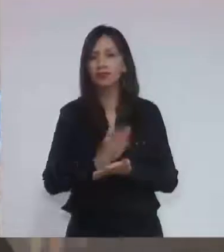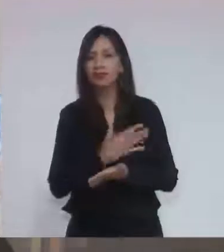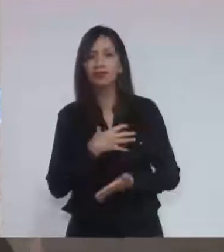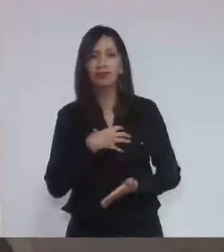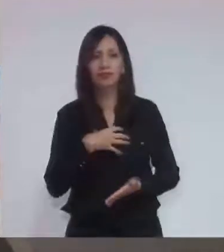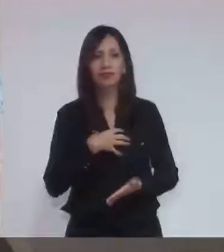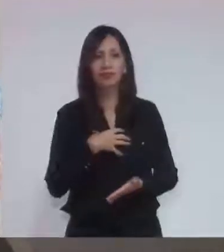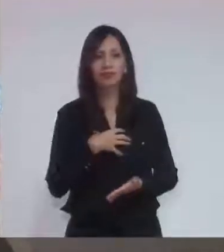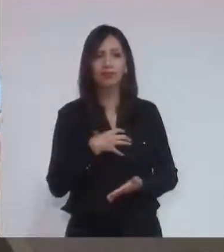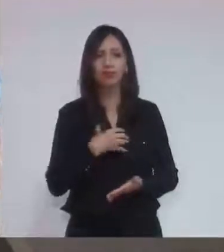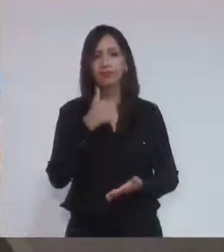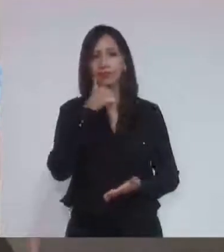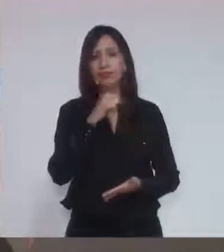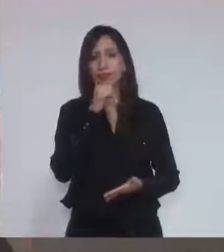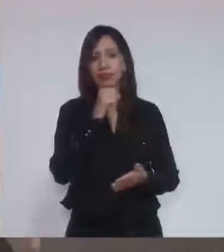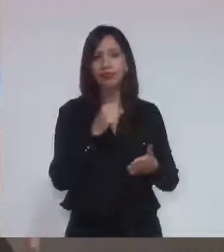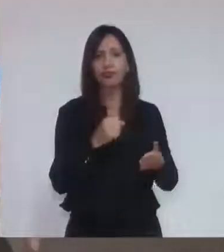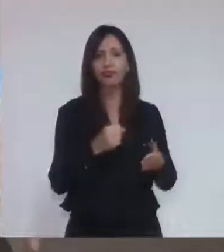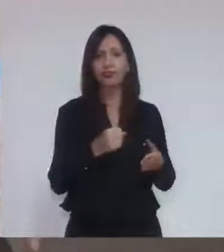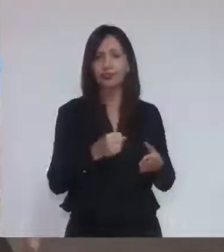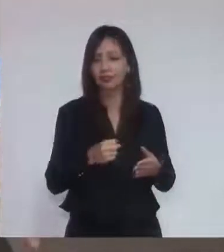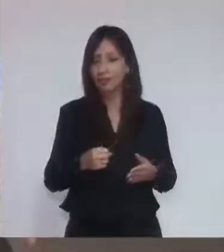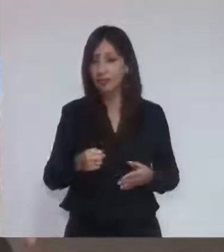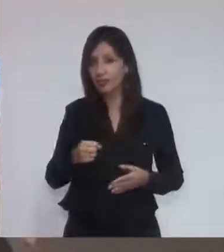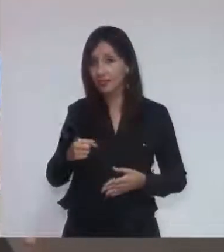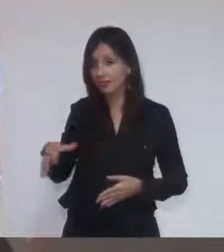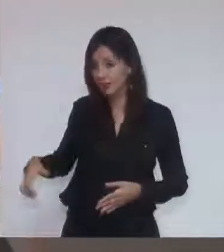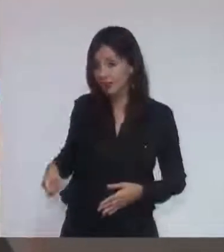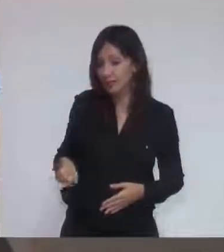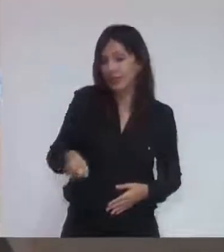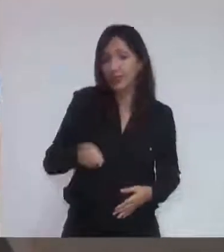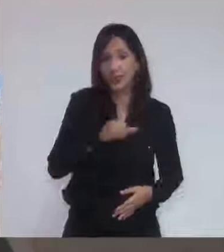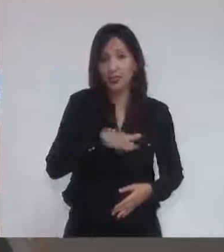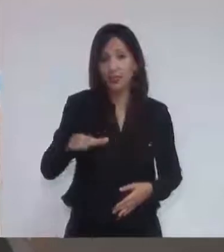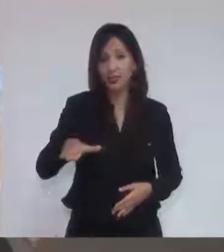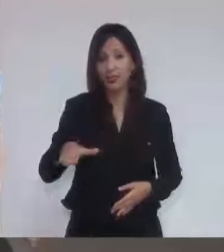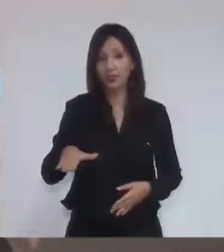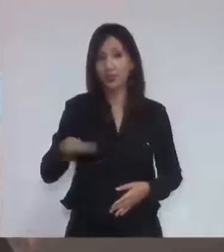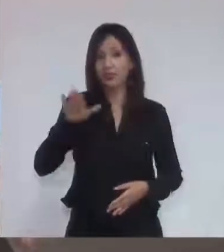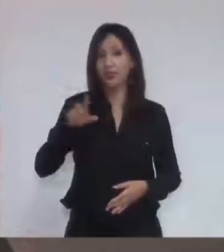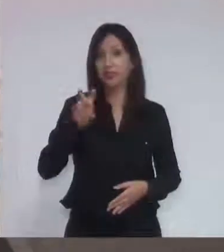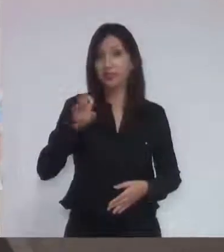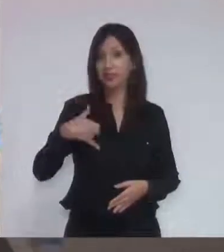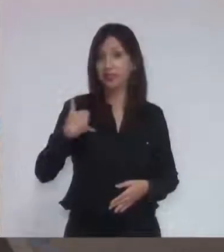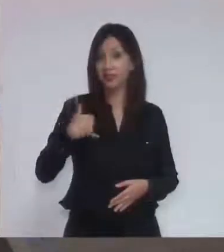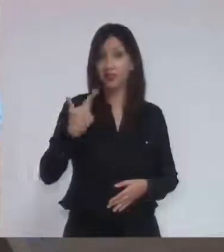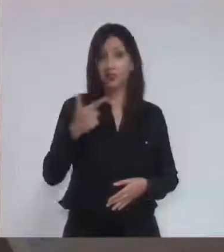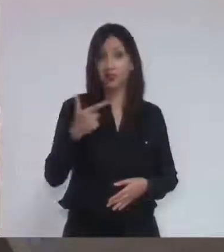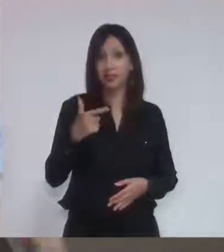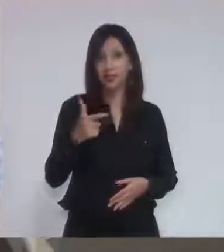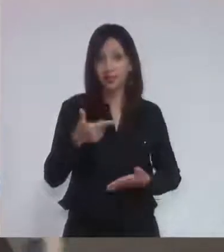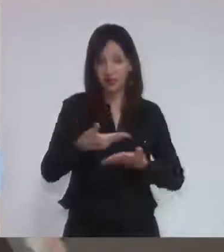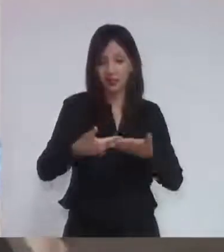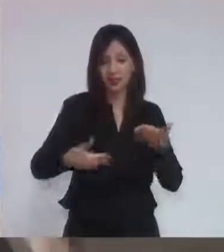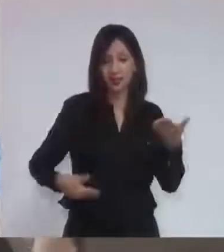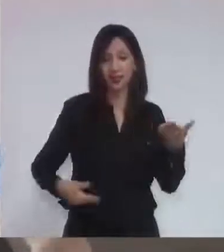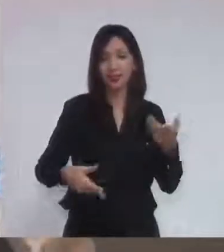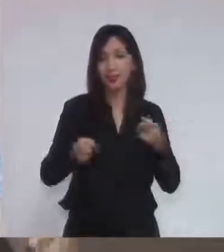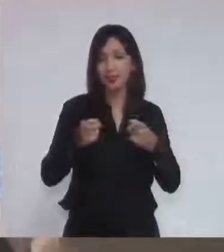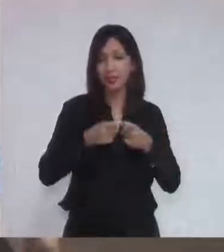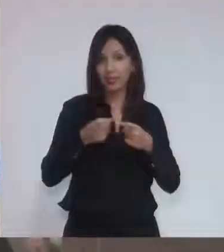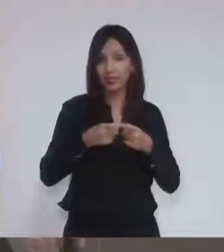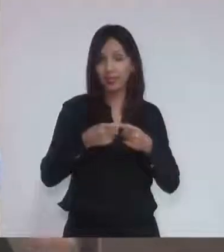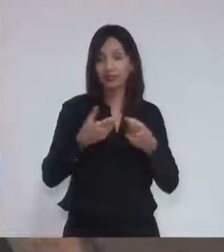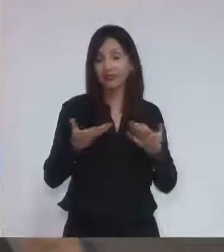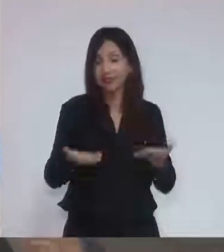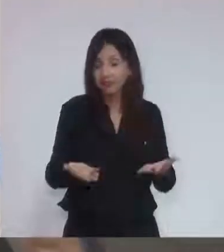situações, a mãe tem levado a criança e a criança, ela tem mais ali de 5 anos, ela não pode tomar vacina se não tiver uma prescrição médica, não